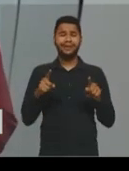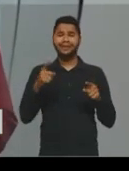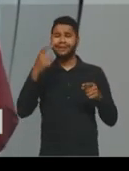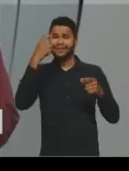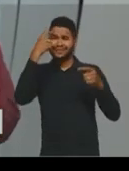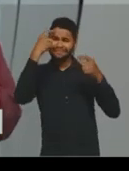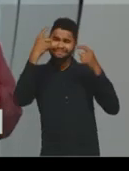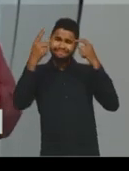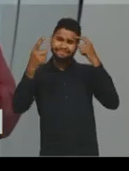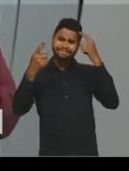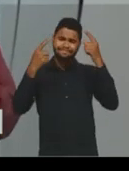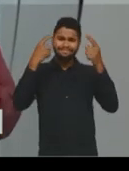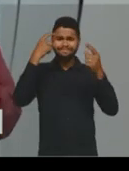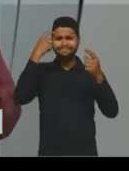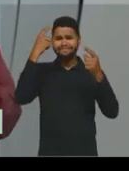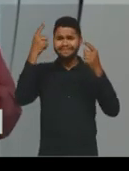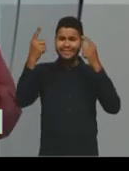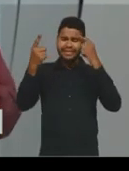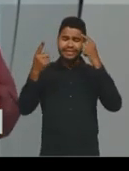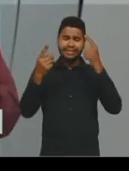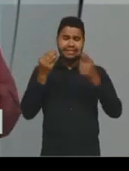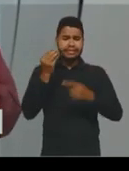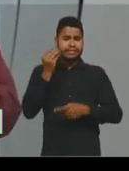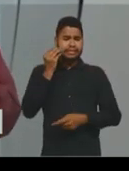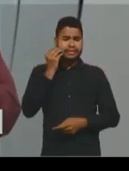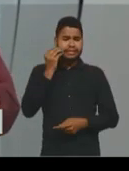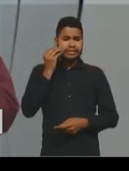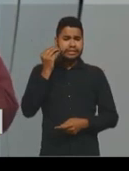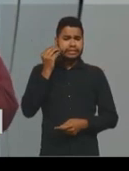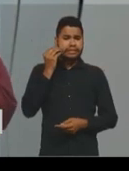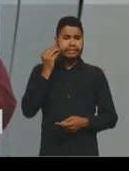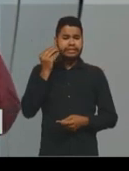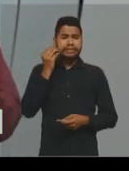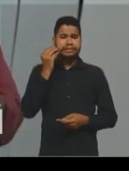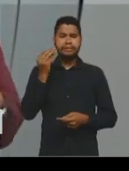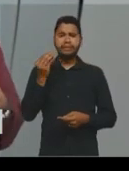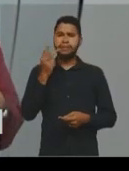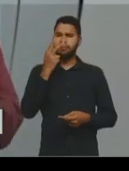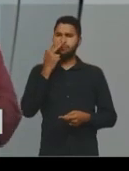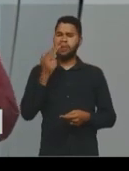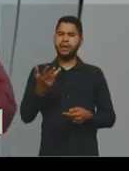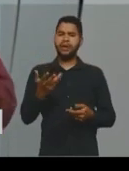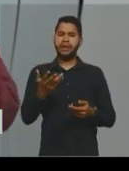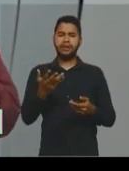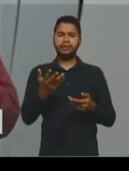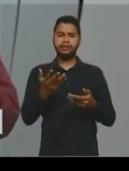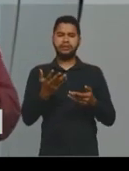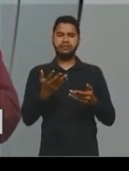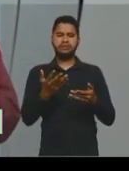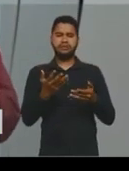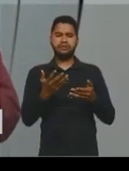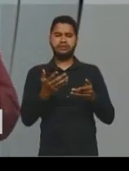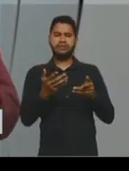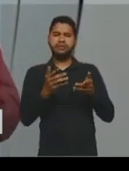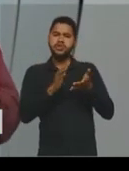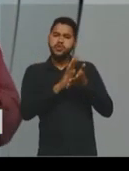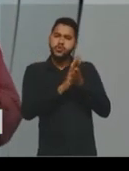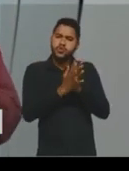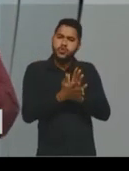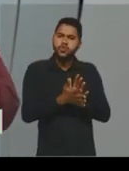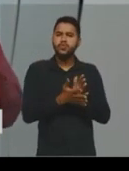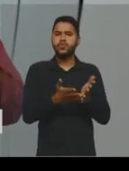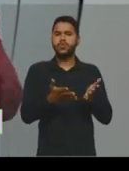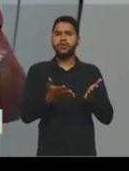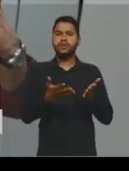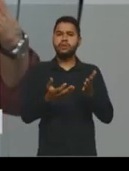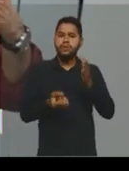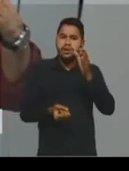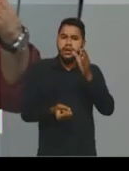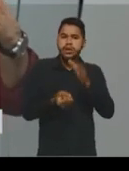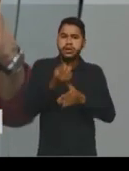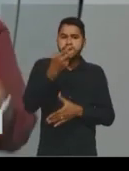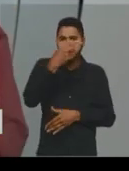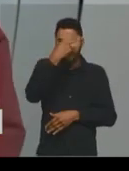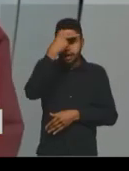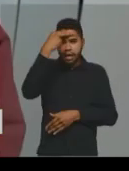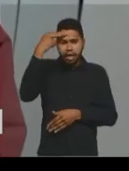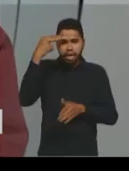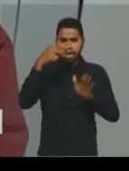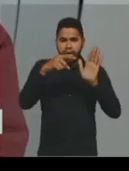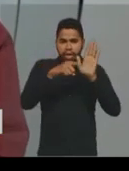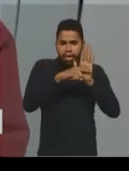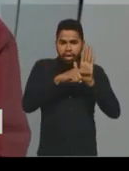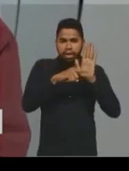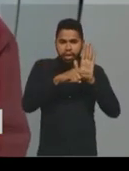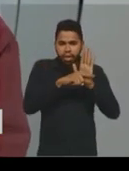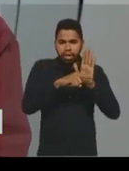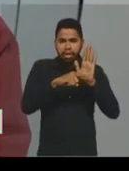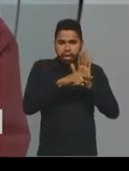ideias que tentam acabar com a África, criar os estereótipos. Você vê, tudo negativo está associado